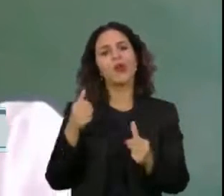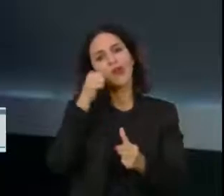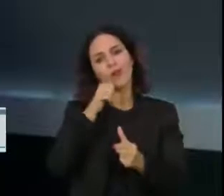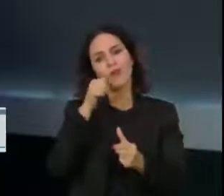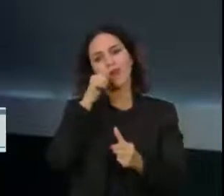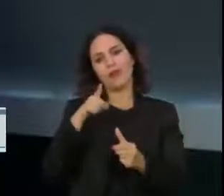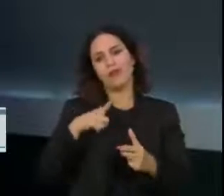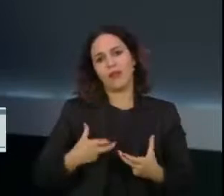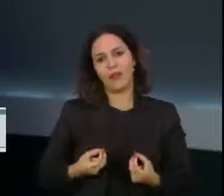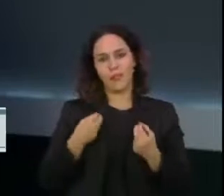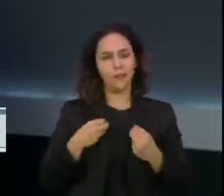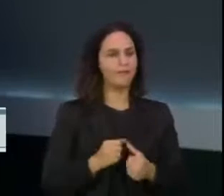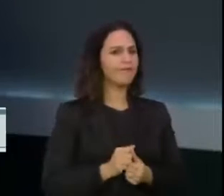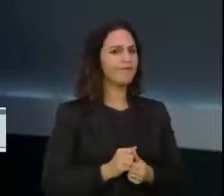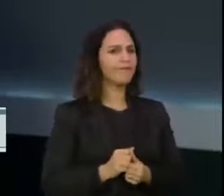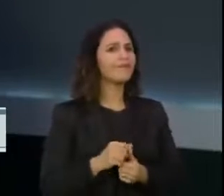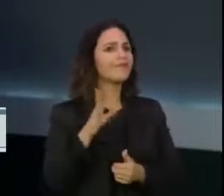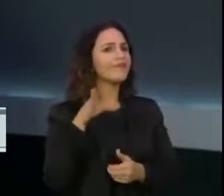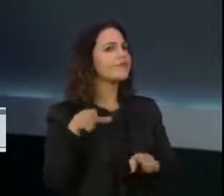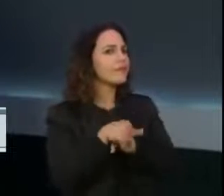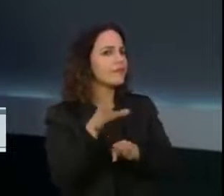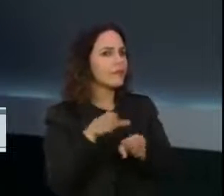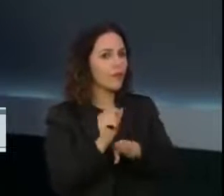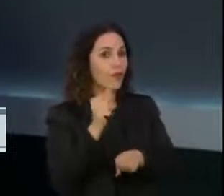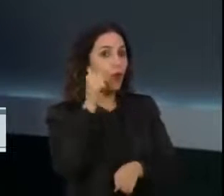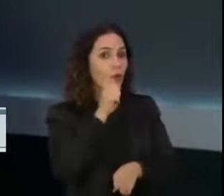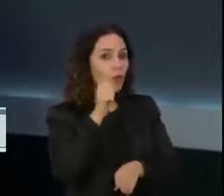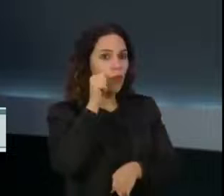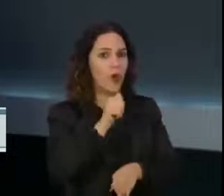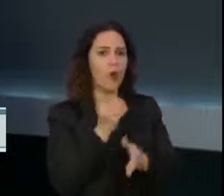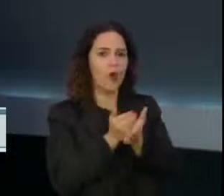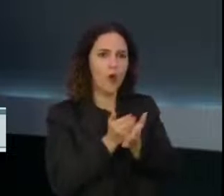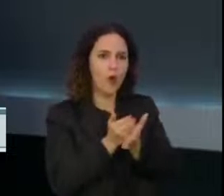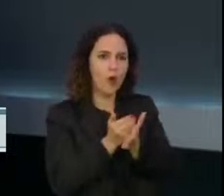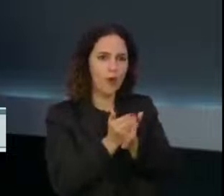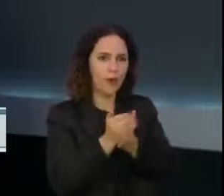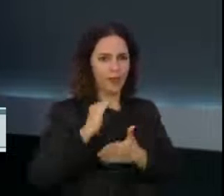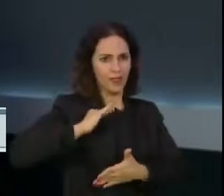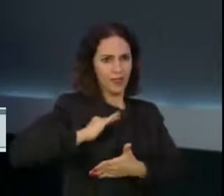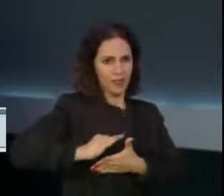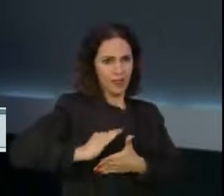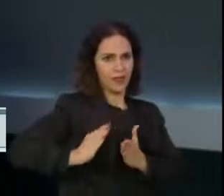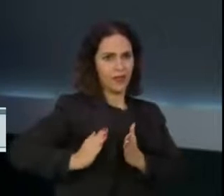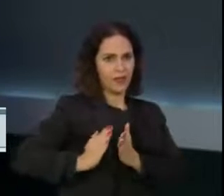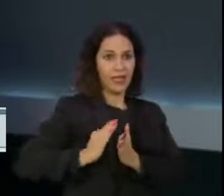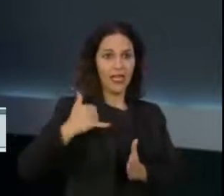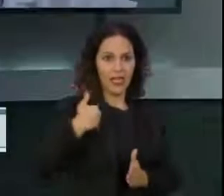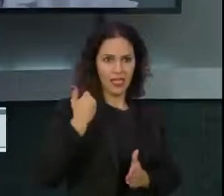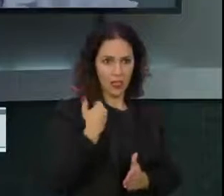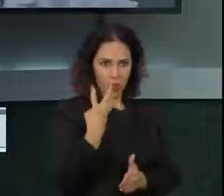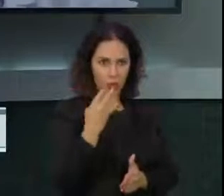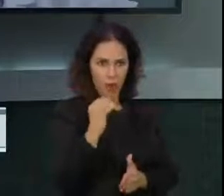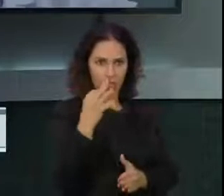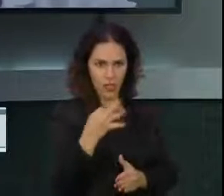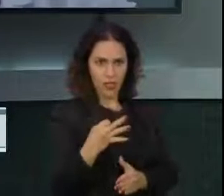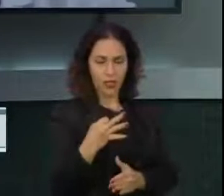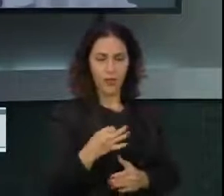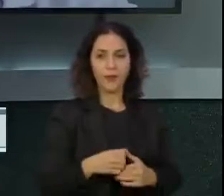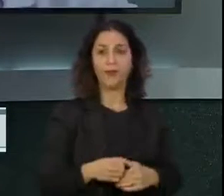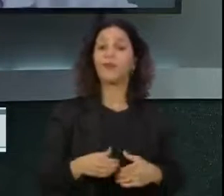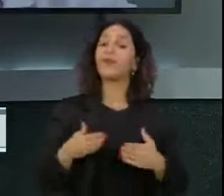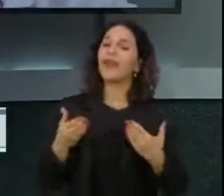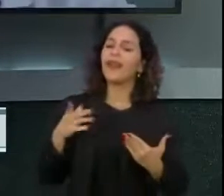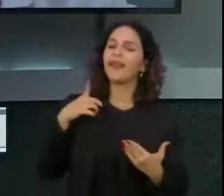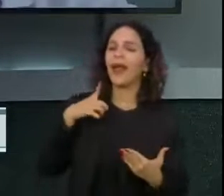pelas doenças. A recomendação é para que as mulheres comecem a fazer a mamografia com 40 anos? É, isso há